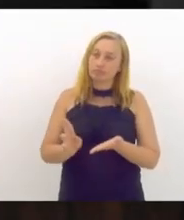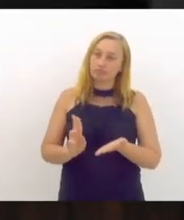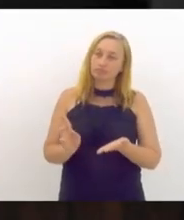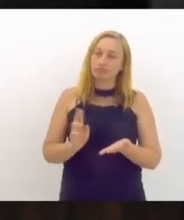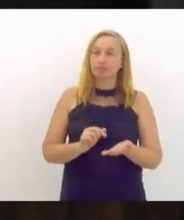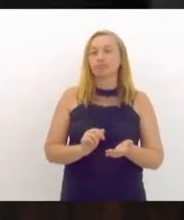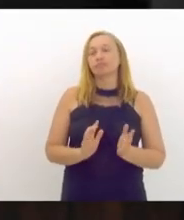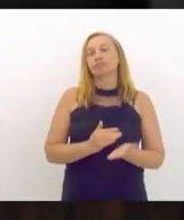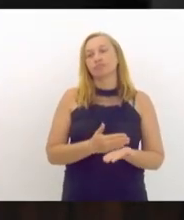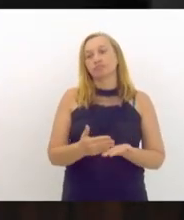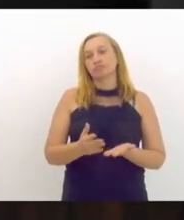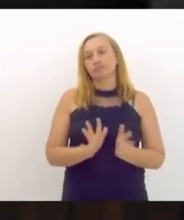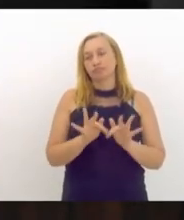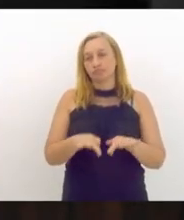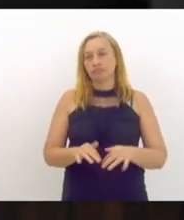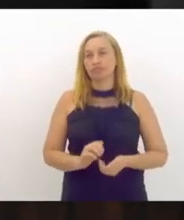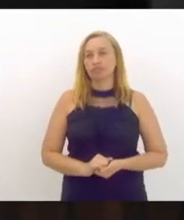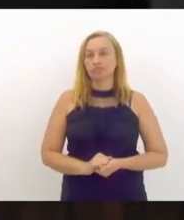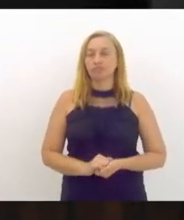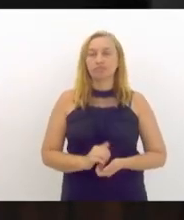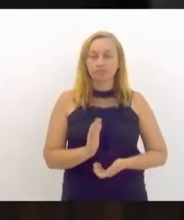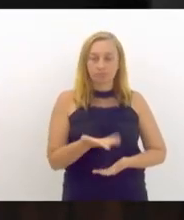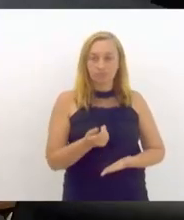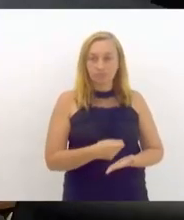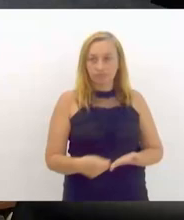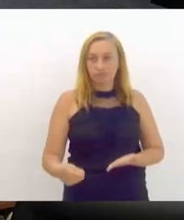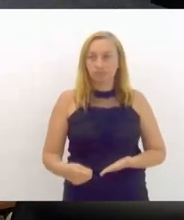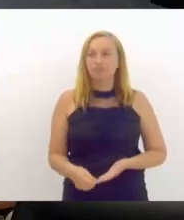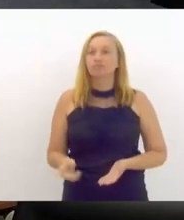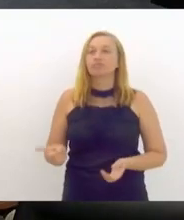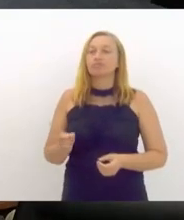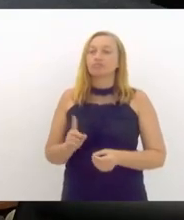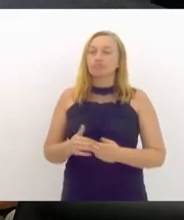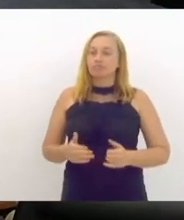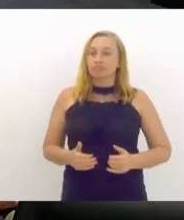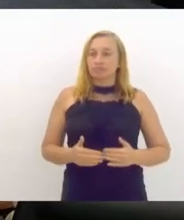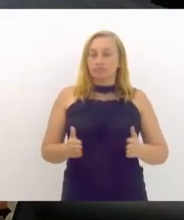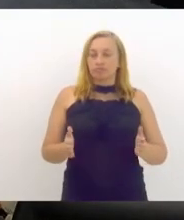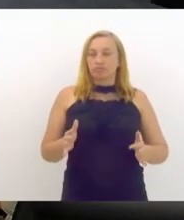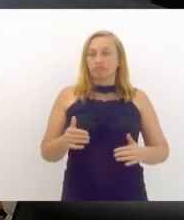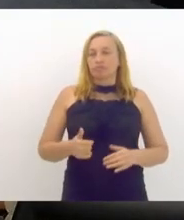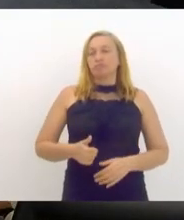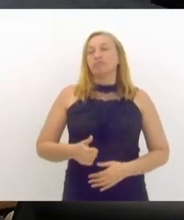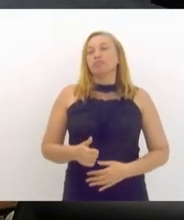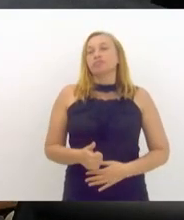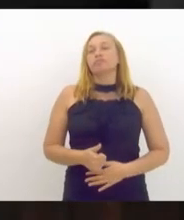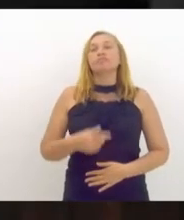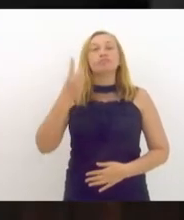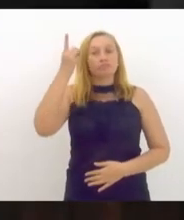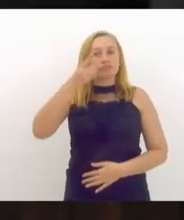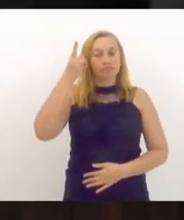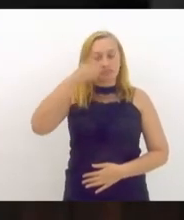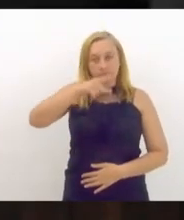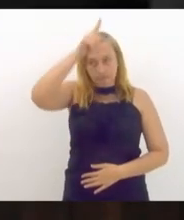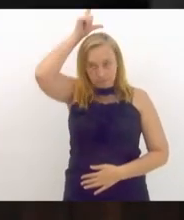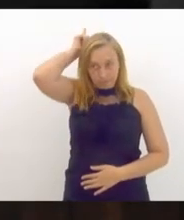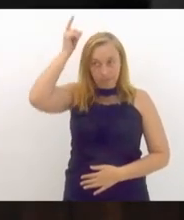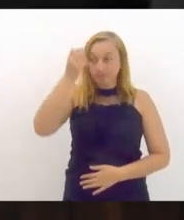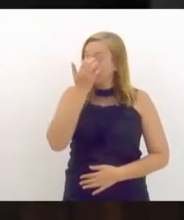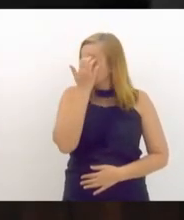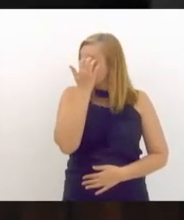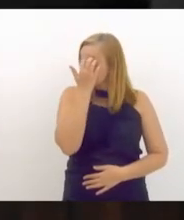no expediente para... Já está escrito. Passo ao expediente final com o primeiro orador escrito, o nobre deputado Luiz